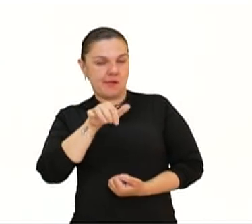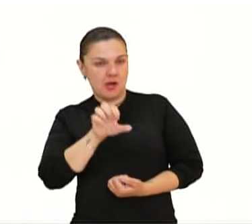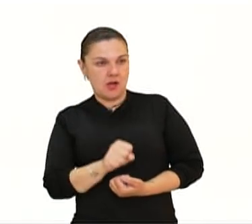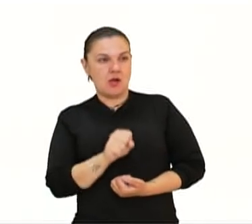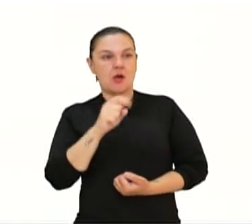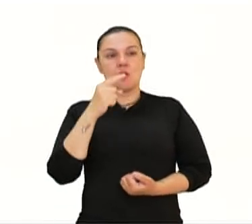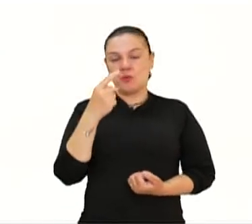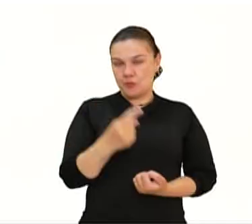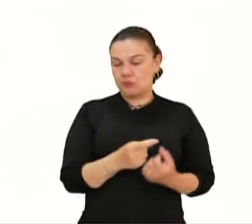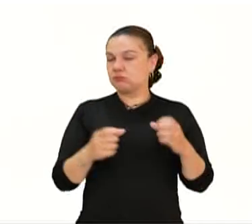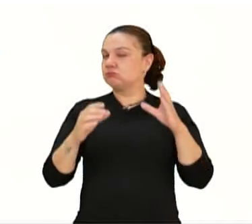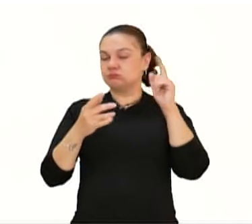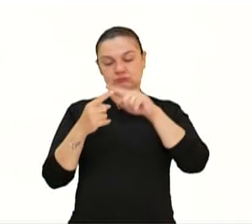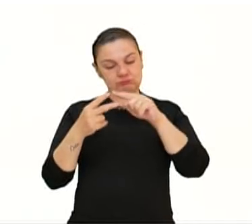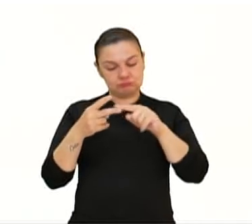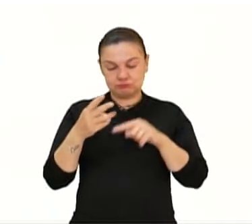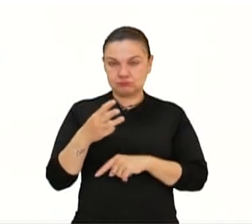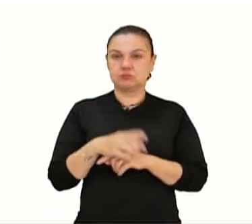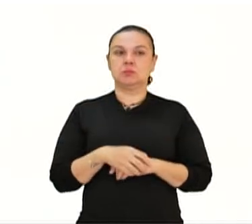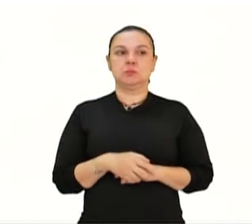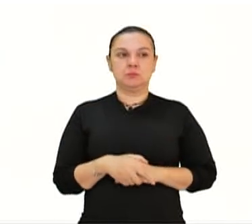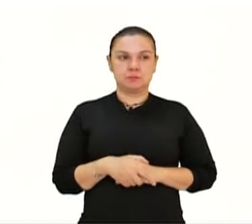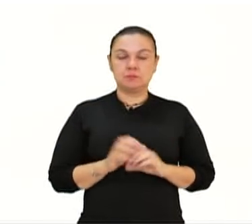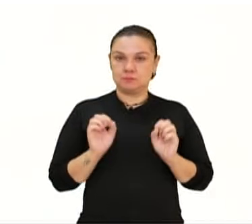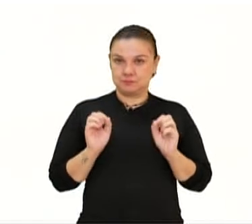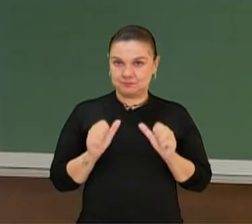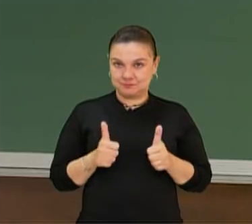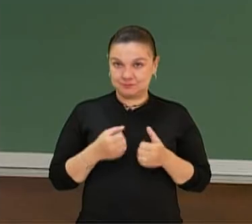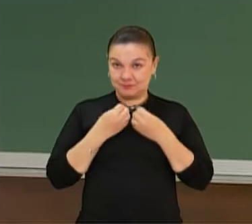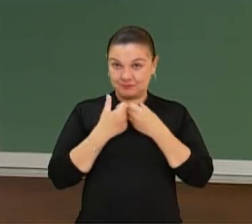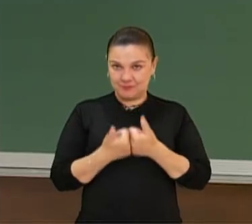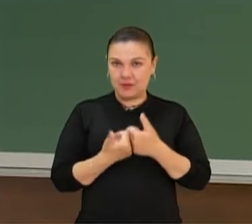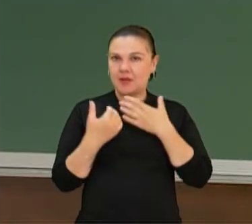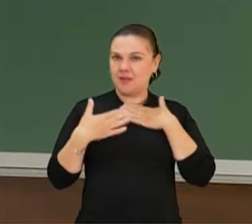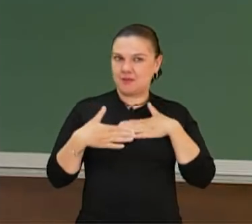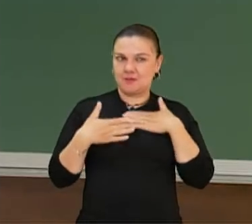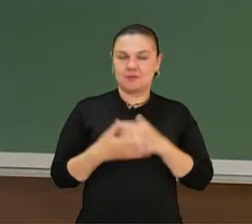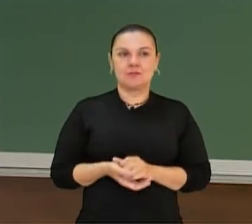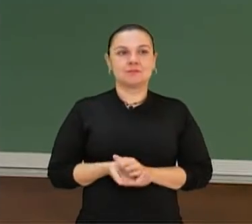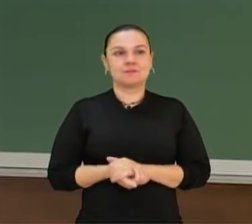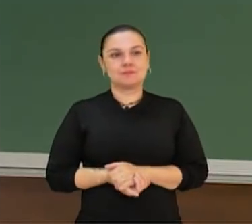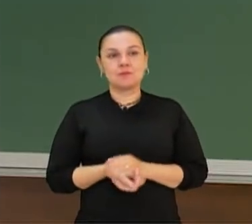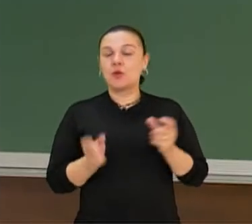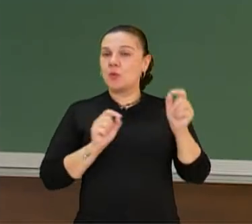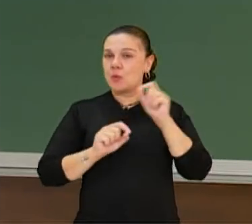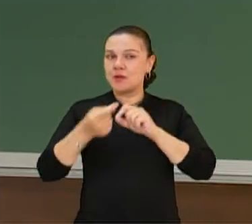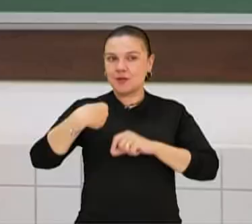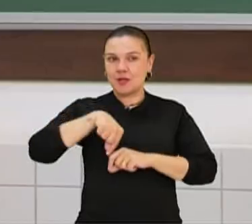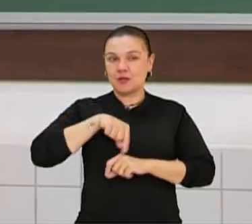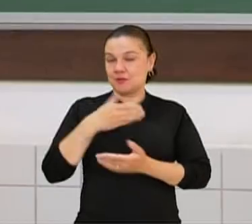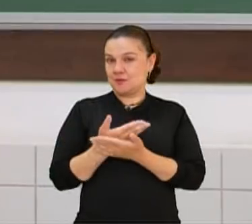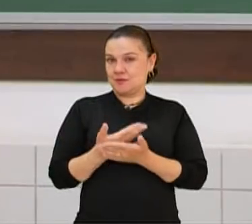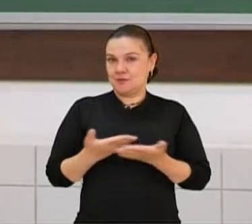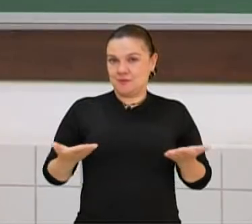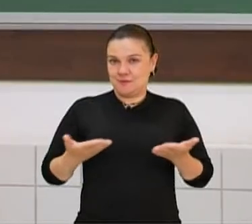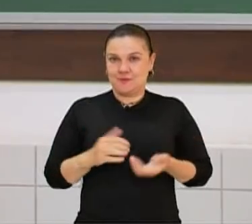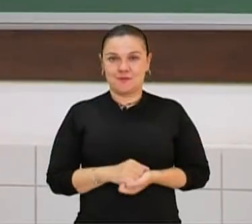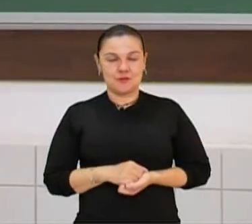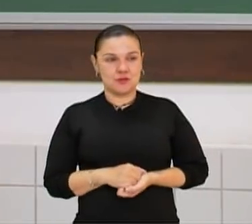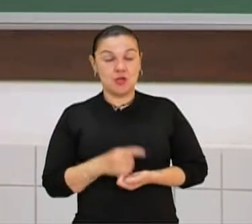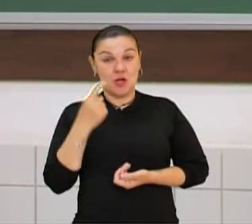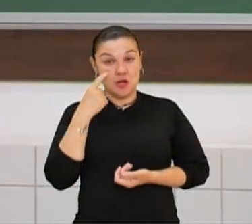copas, um de paus, um de espadas e um de ouro, tá bom? Tranquilo? Então, o que a gente estudou hoje? Então, hoje